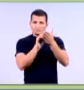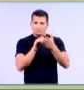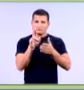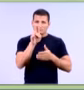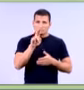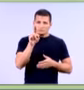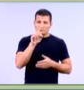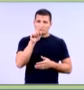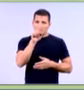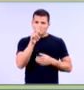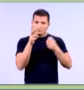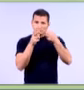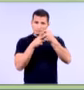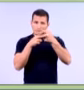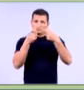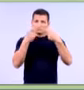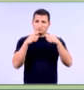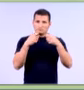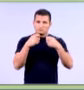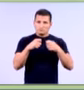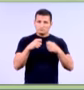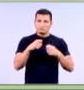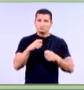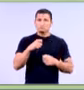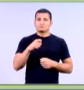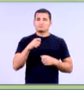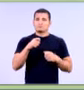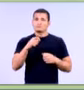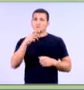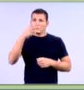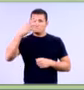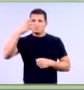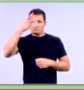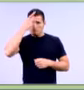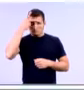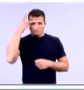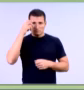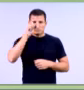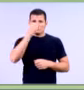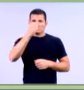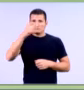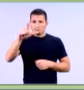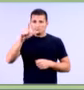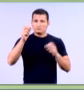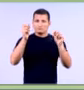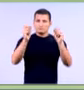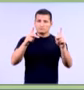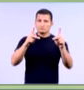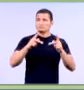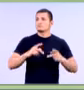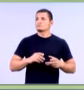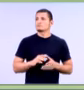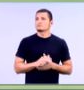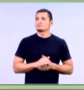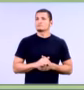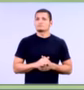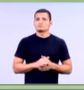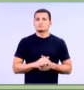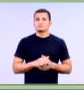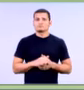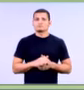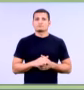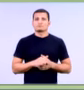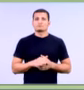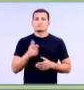esse verbo tem que estar na terceira pessoa do singular, ok? Mais exemplos,